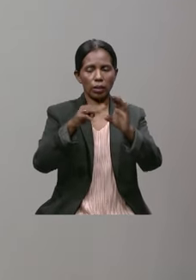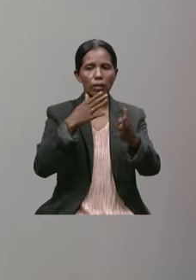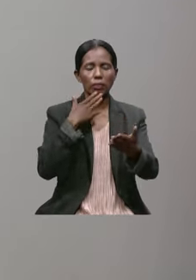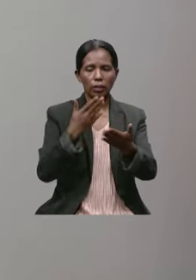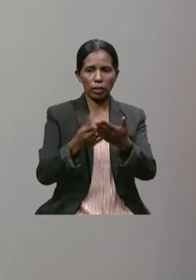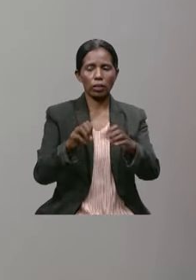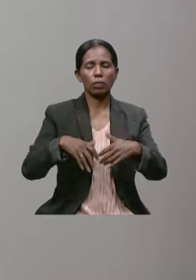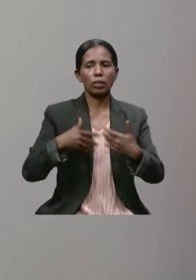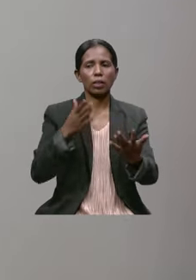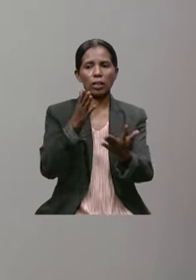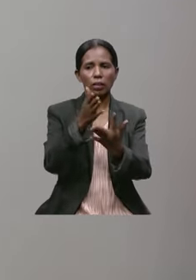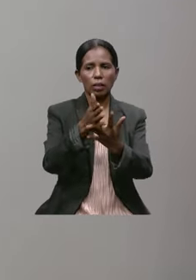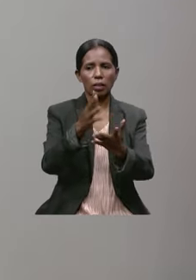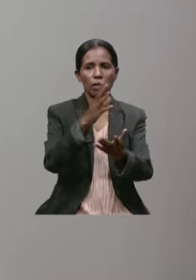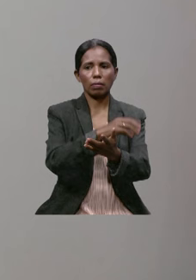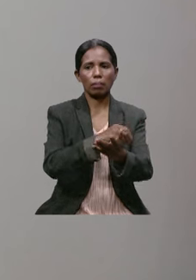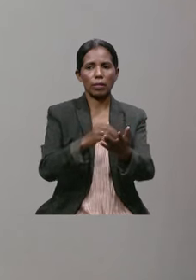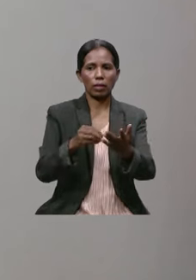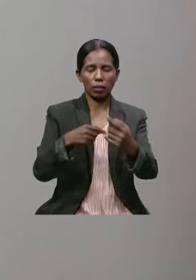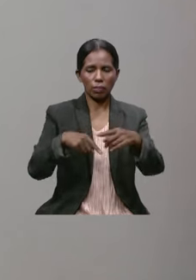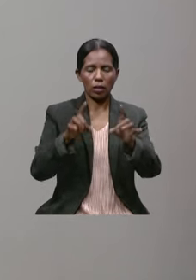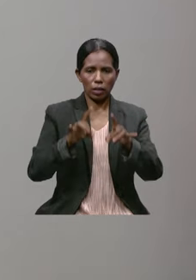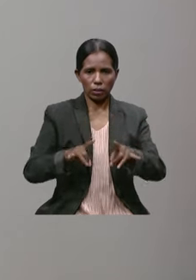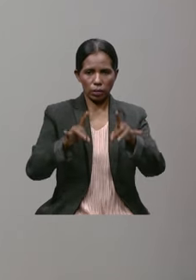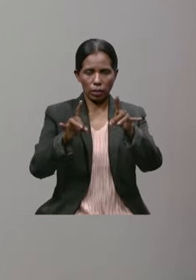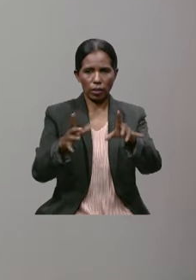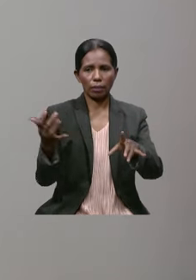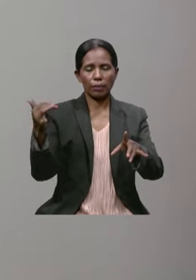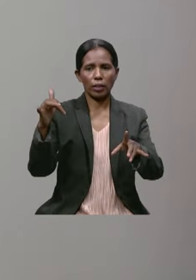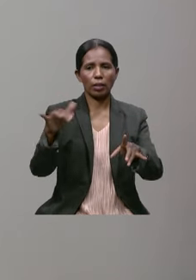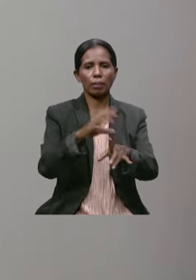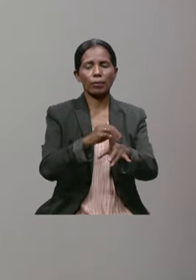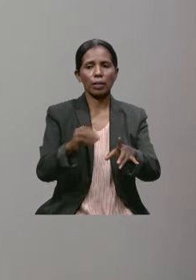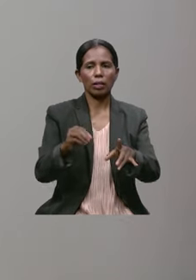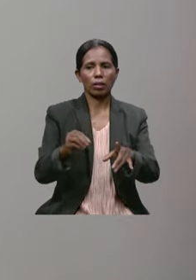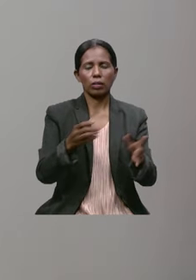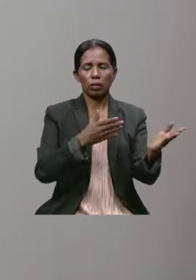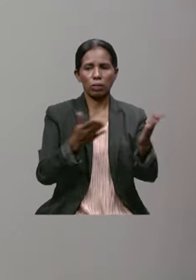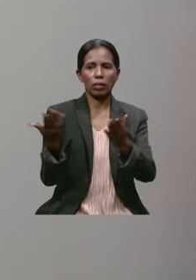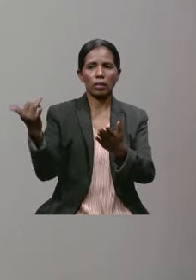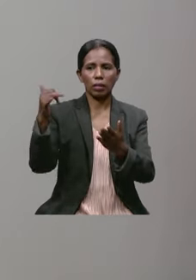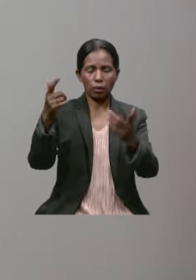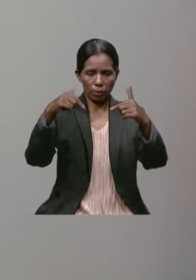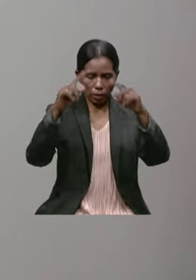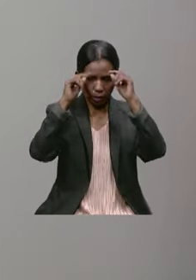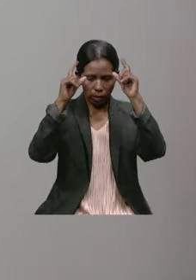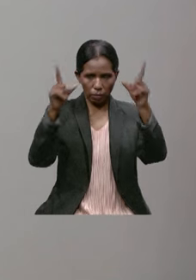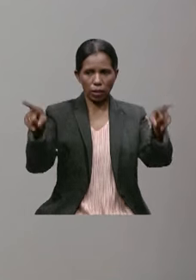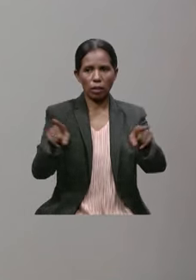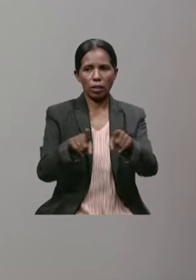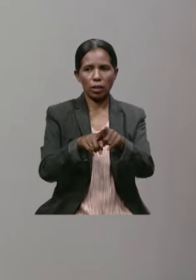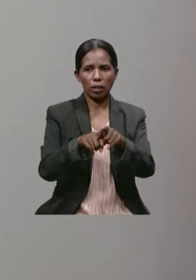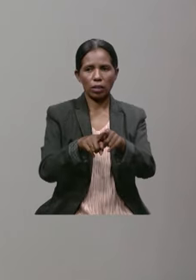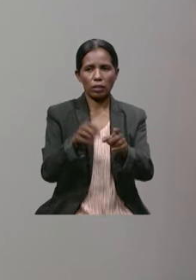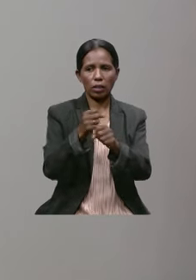asesus produto ne bele tama ba ia Europa no mos ba Australia ne be ia setor privado barak maka tu horizonnya perlu tu bayar Timur, ane san sirat hor